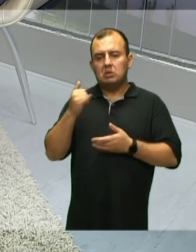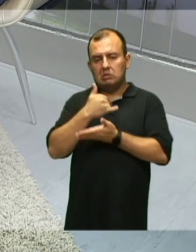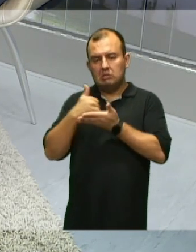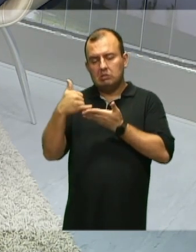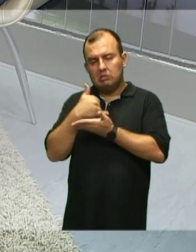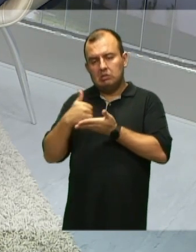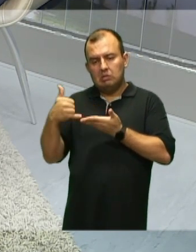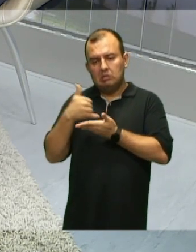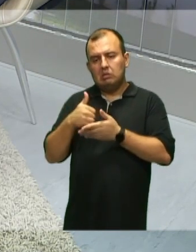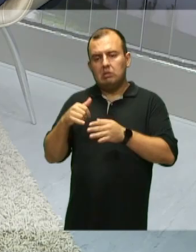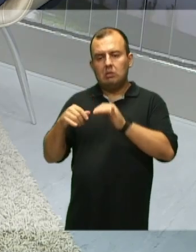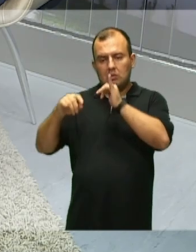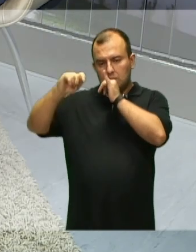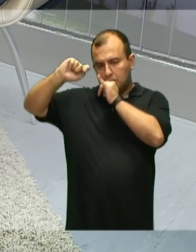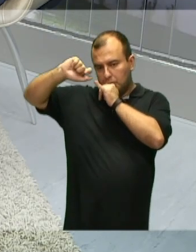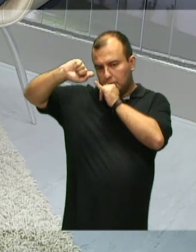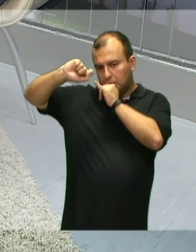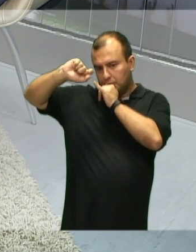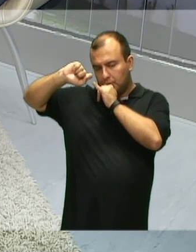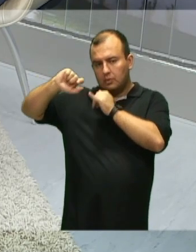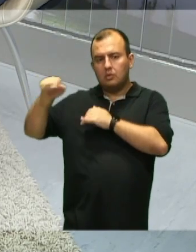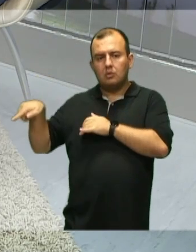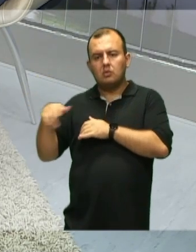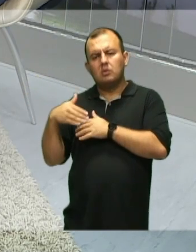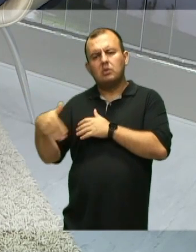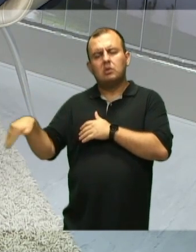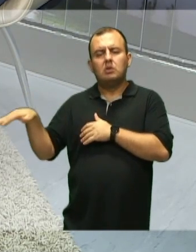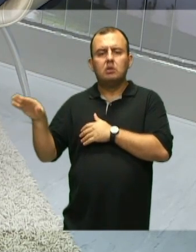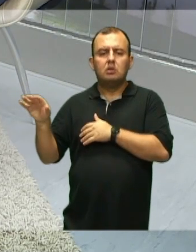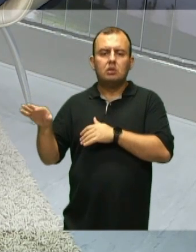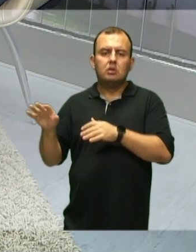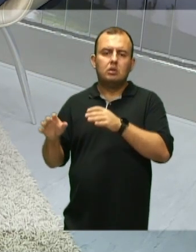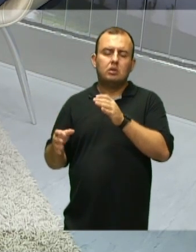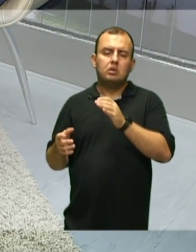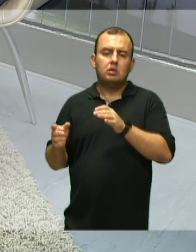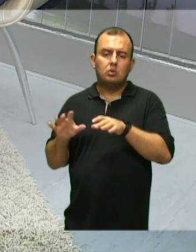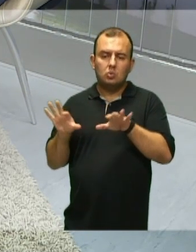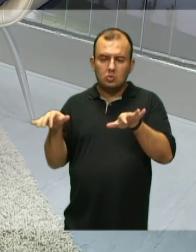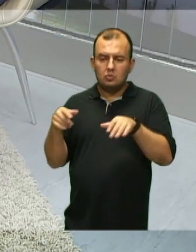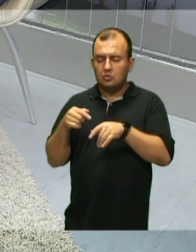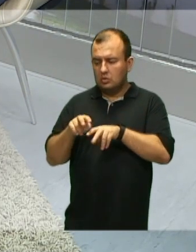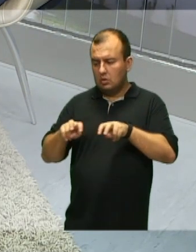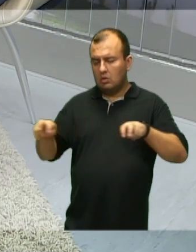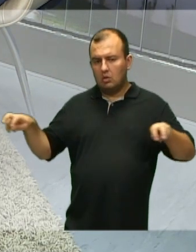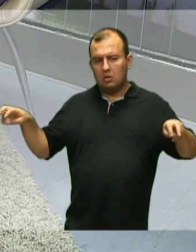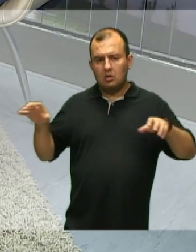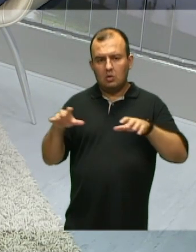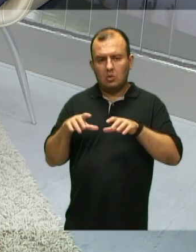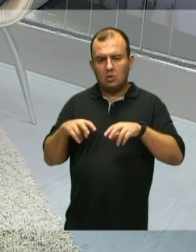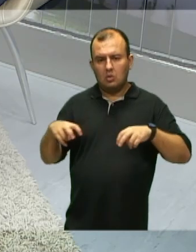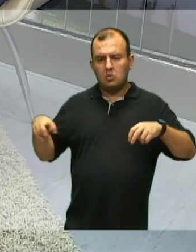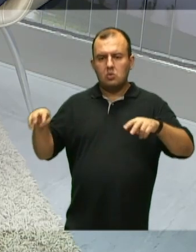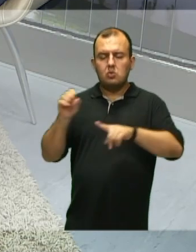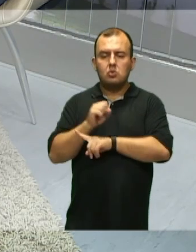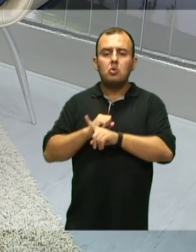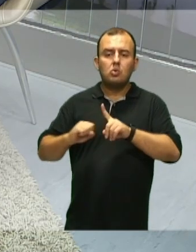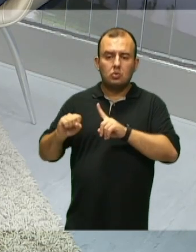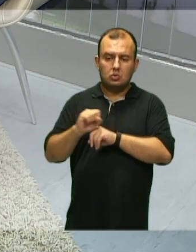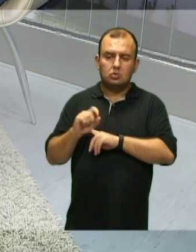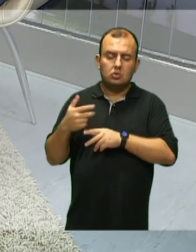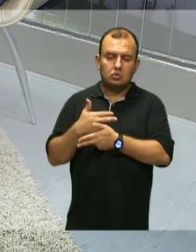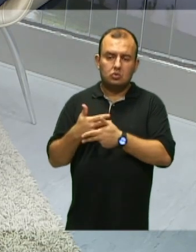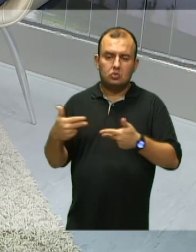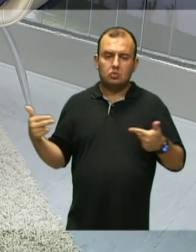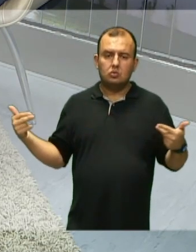rua dependentes químicos ficam ao longo da avenida criando ali um bolão social de